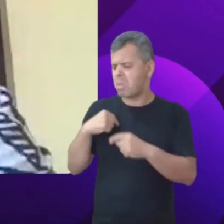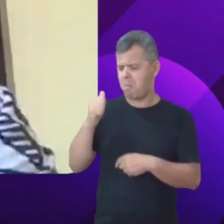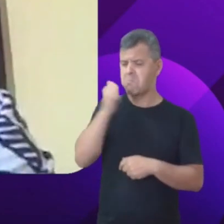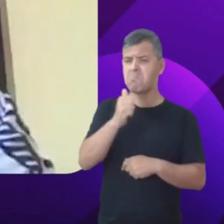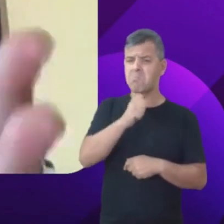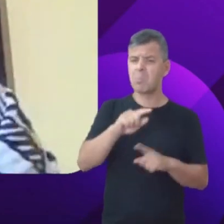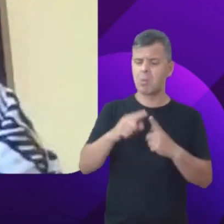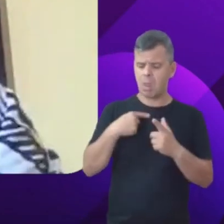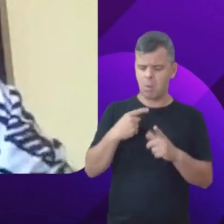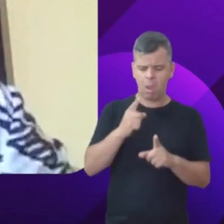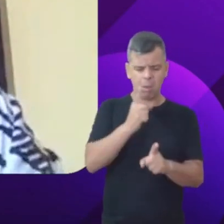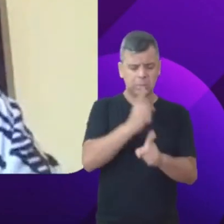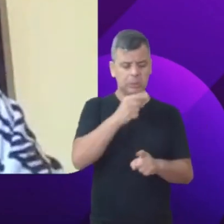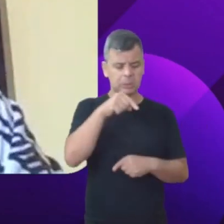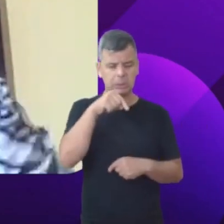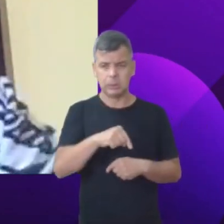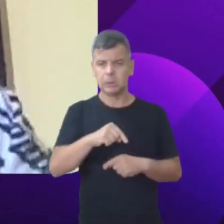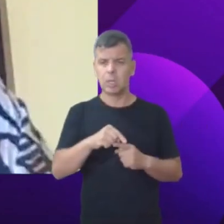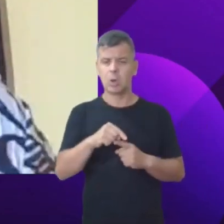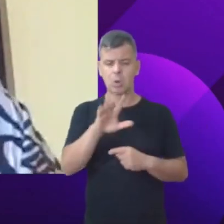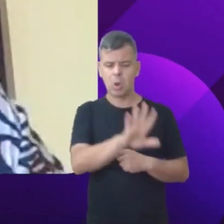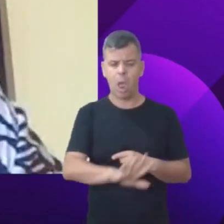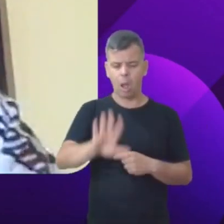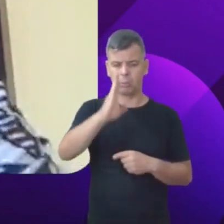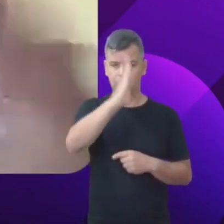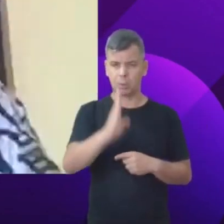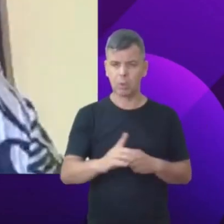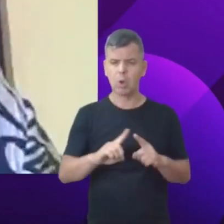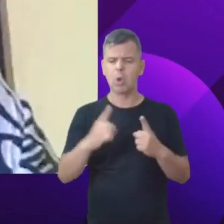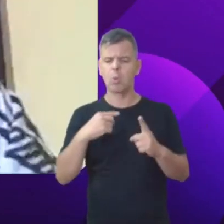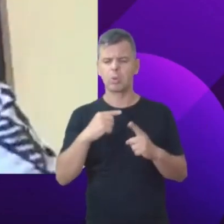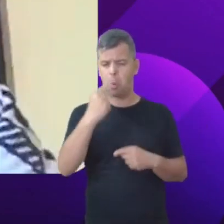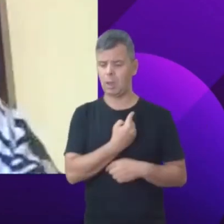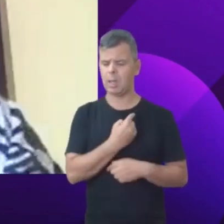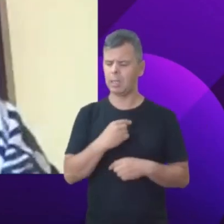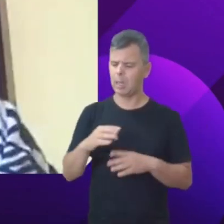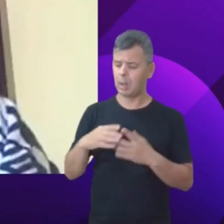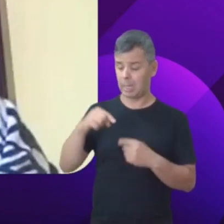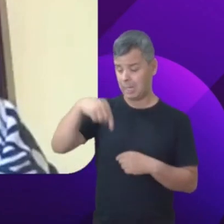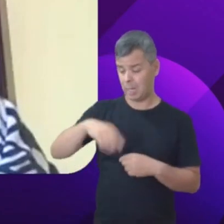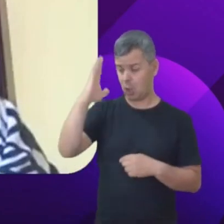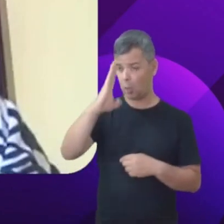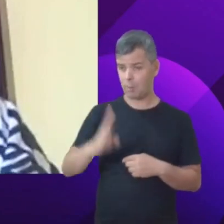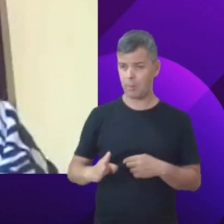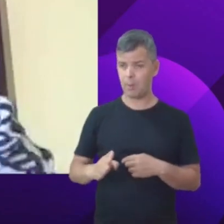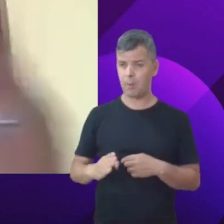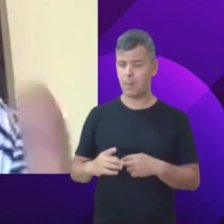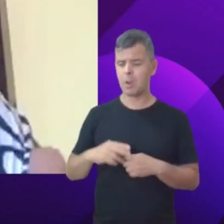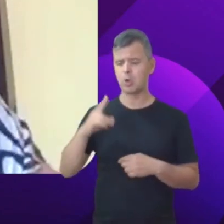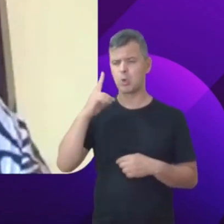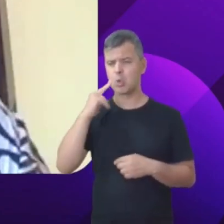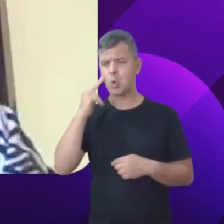hoje se encontram no cenário brasileiro, quais são os perfis. Aqui no Brasil, o mais